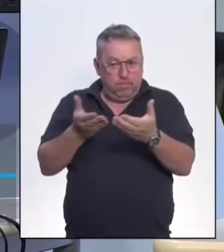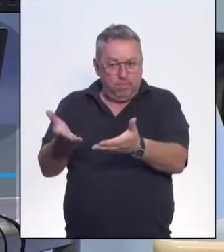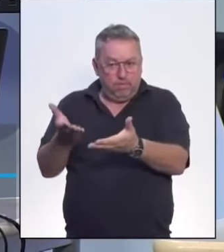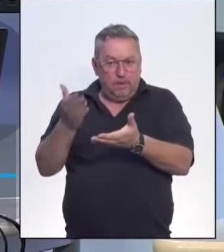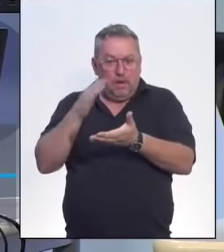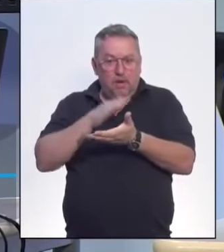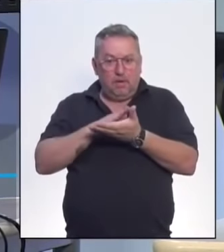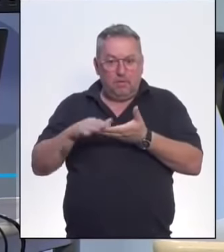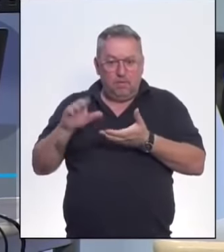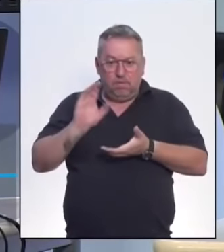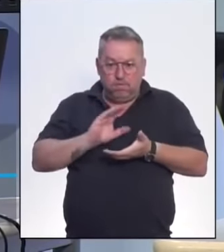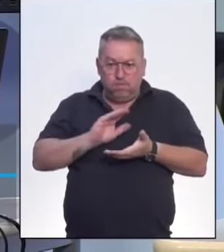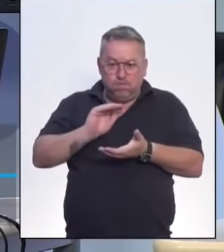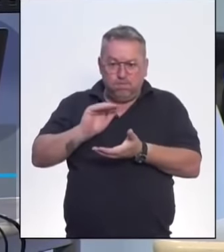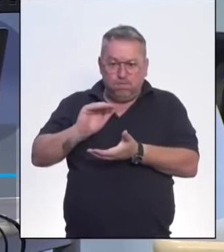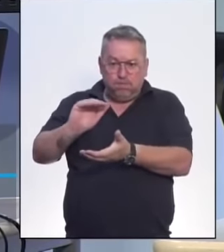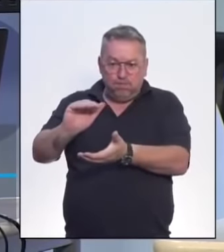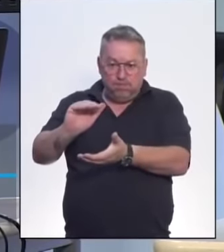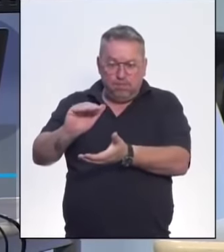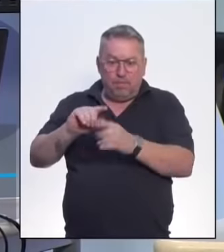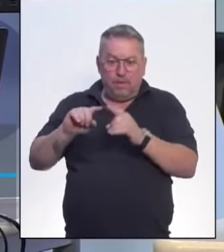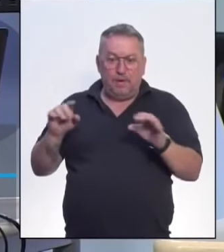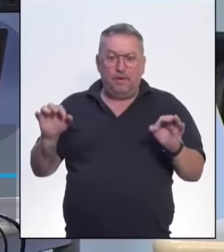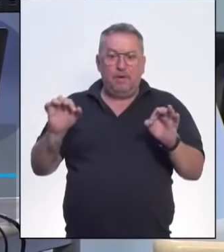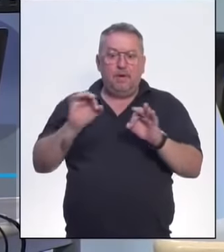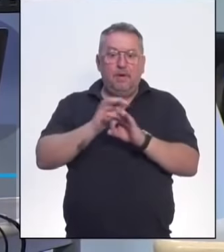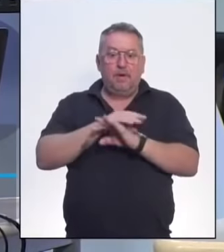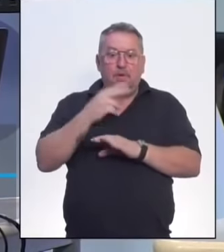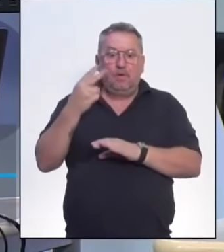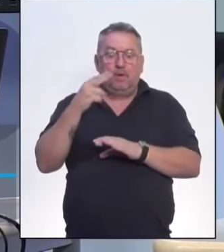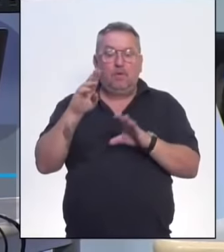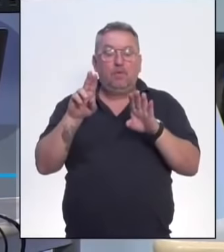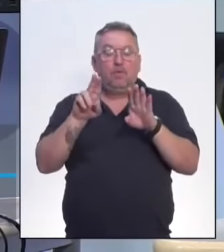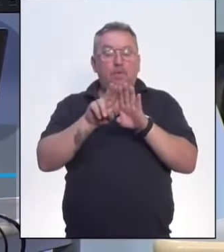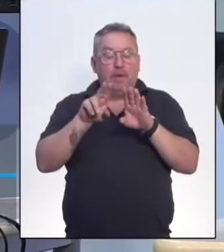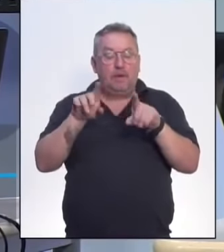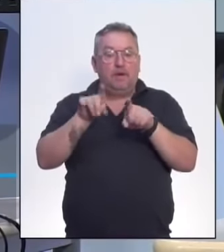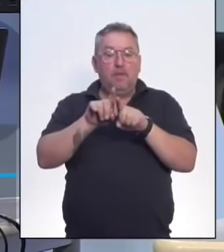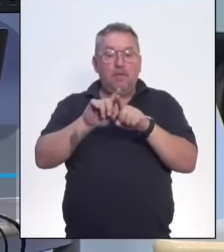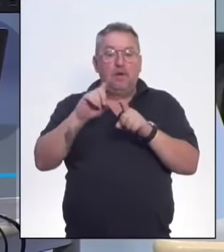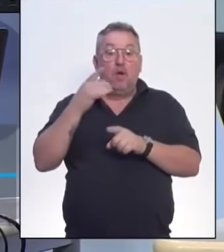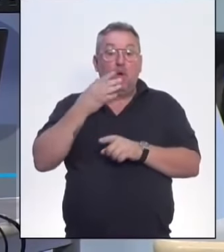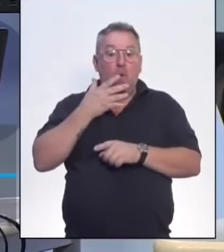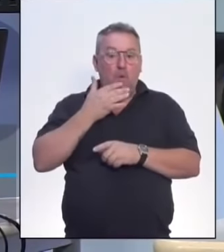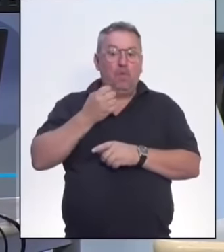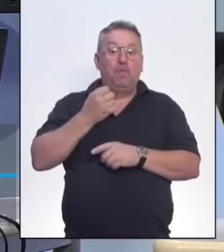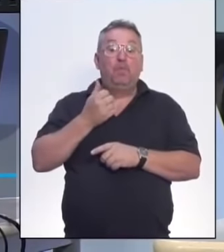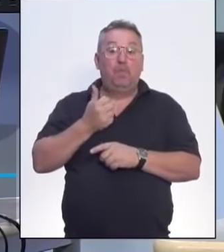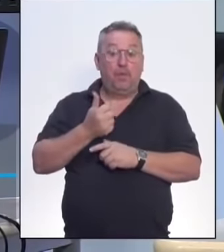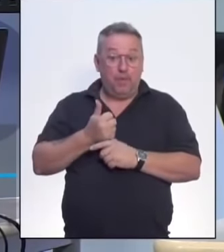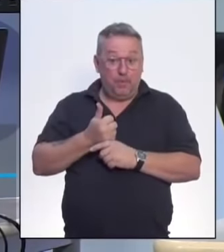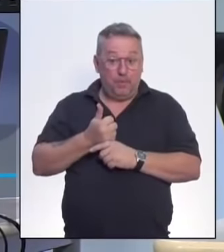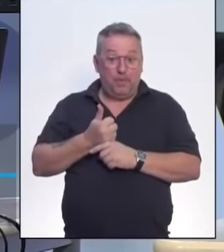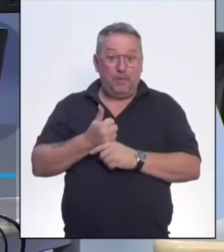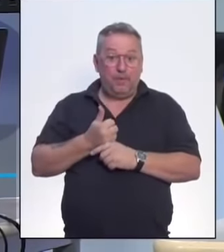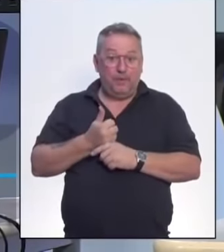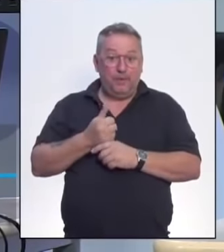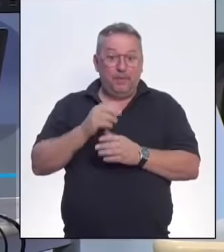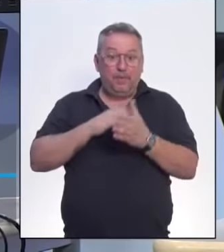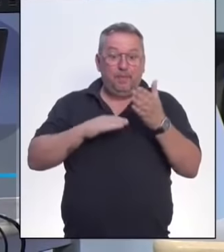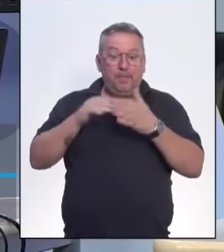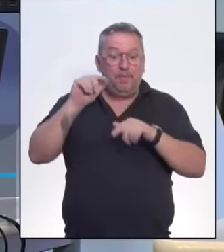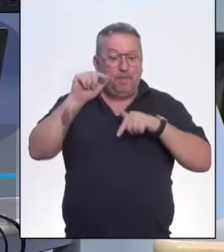essas atividades, para que a gente consiga encerrar esse 2º bimestre com notas satisfatórias, com todos